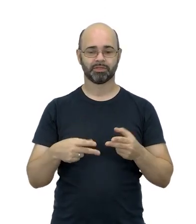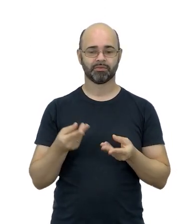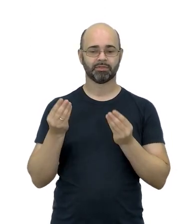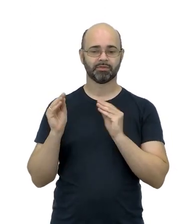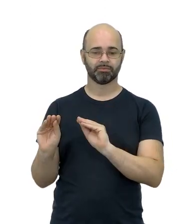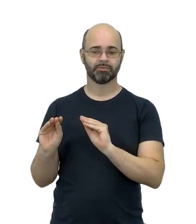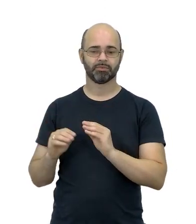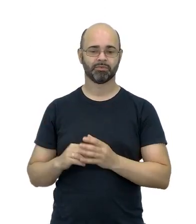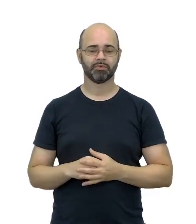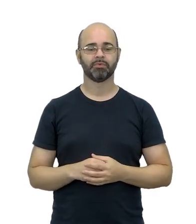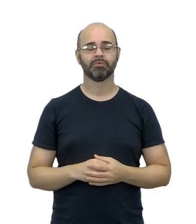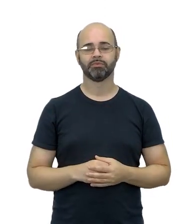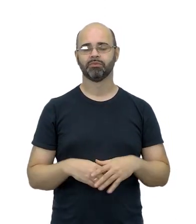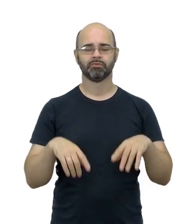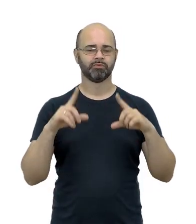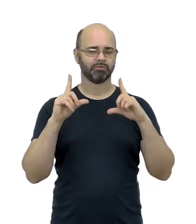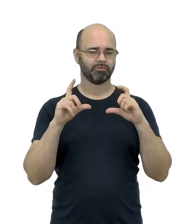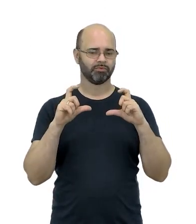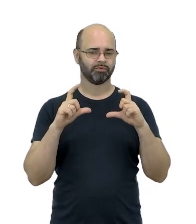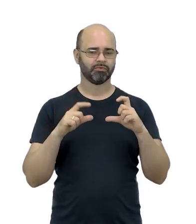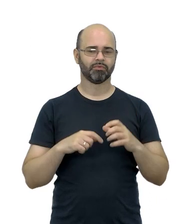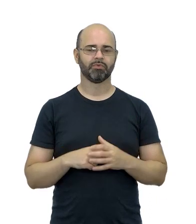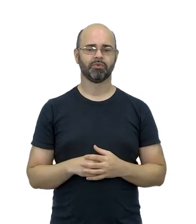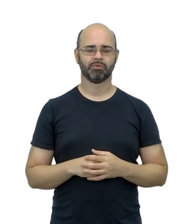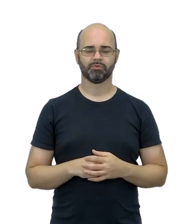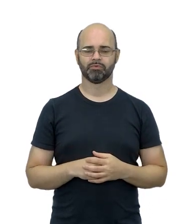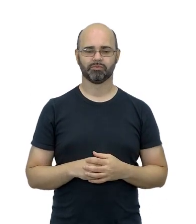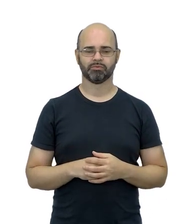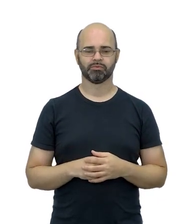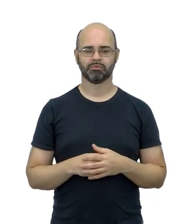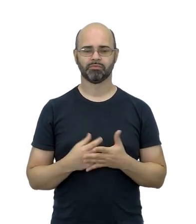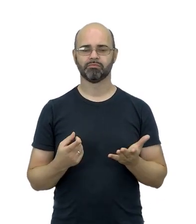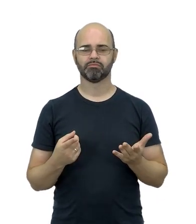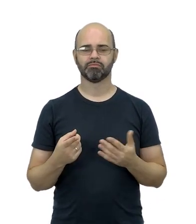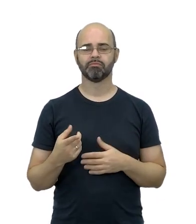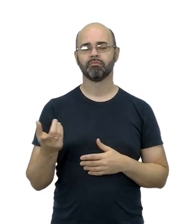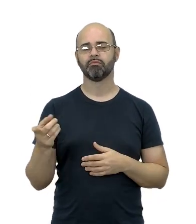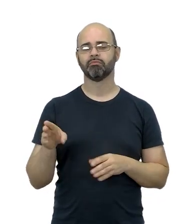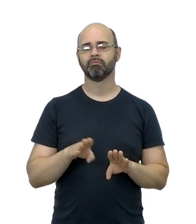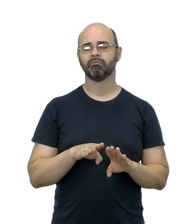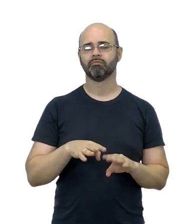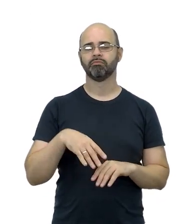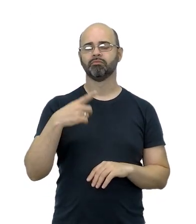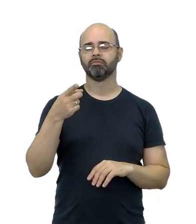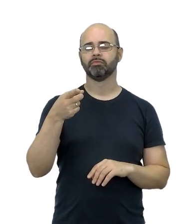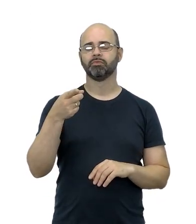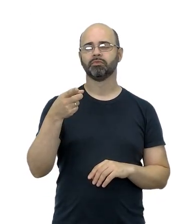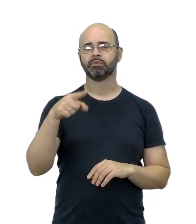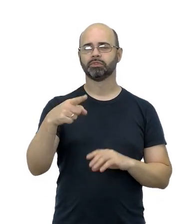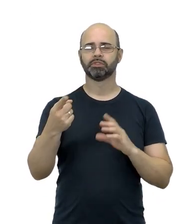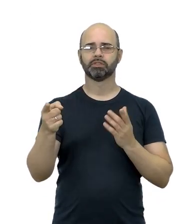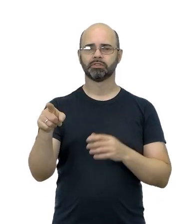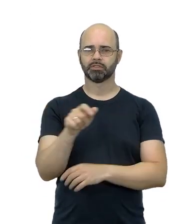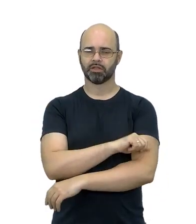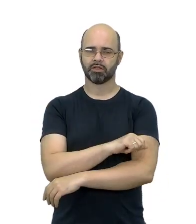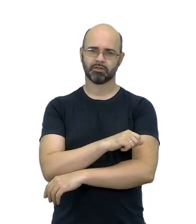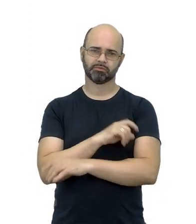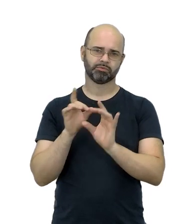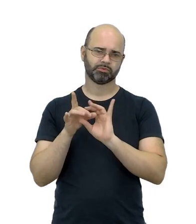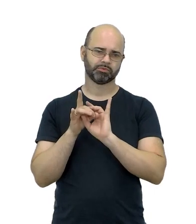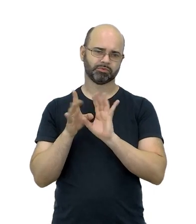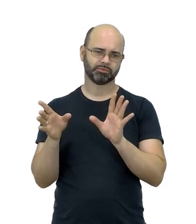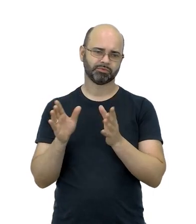né, as fotos, sei lá, as observações que vocês fizeram ali com seus alunos, eu